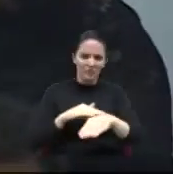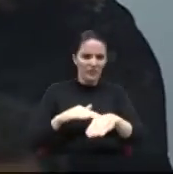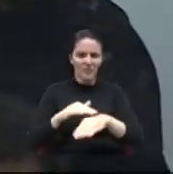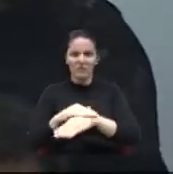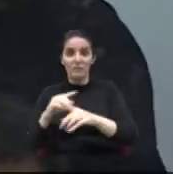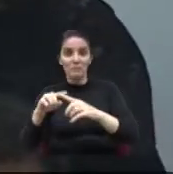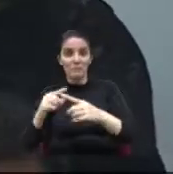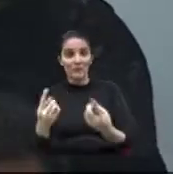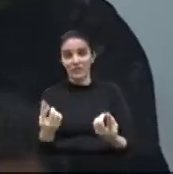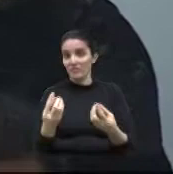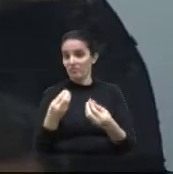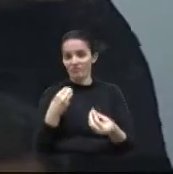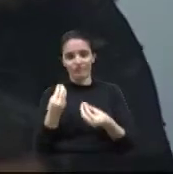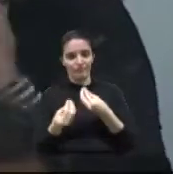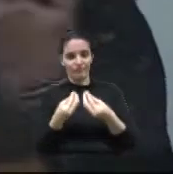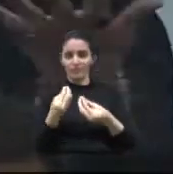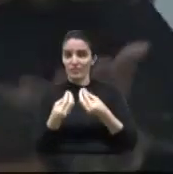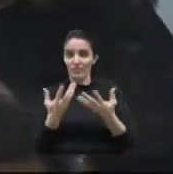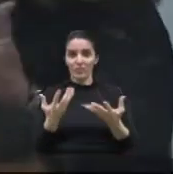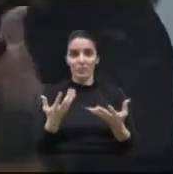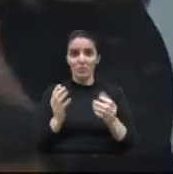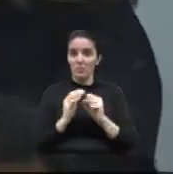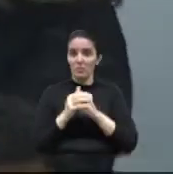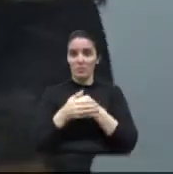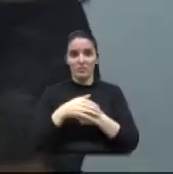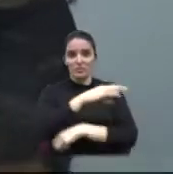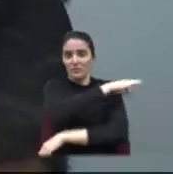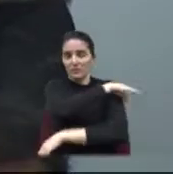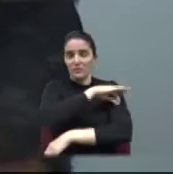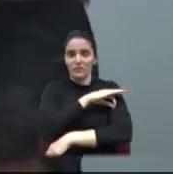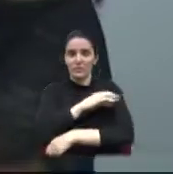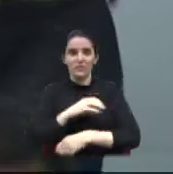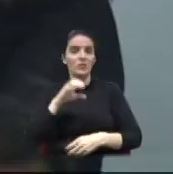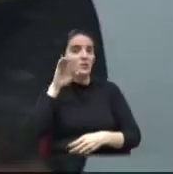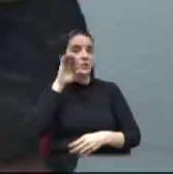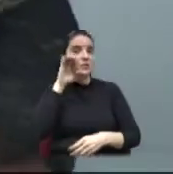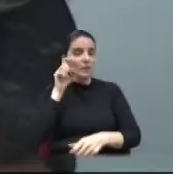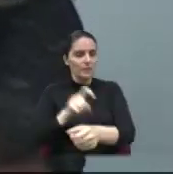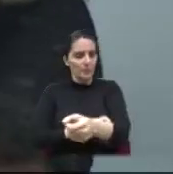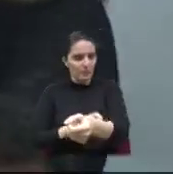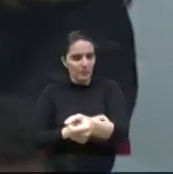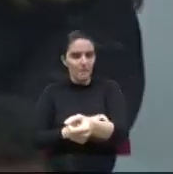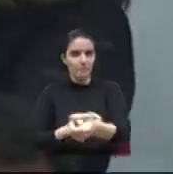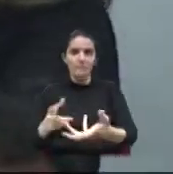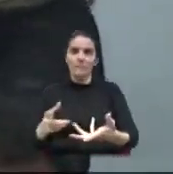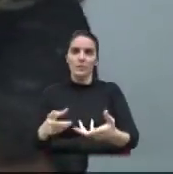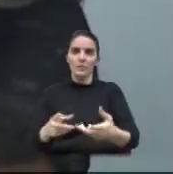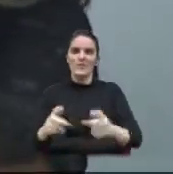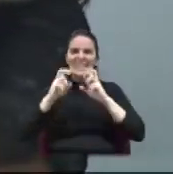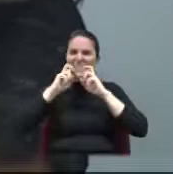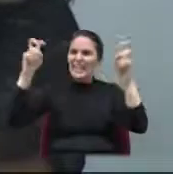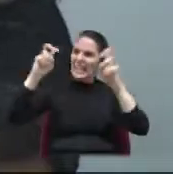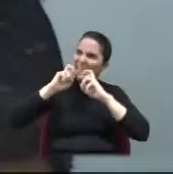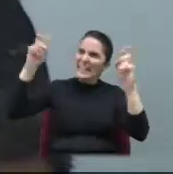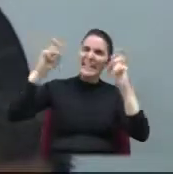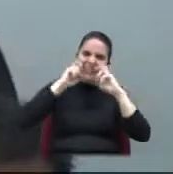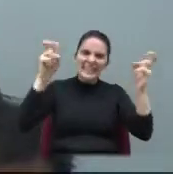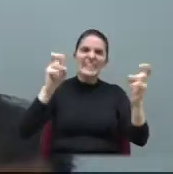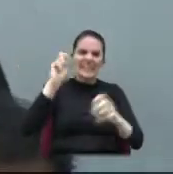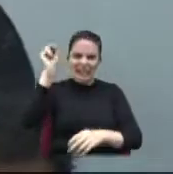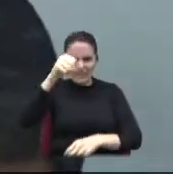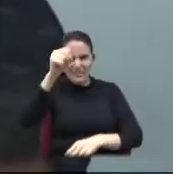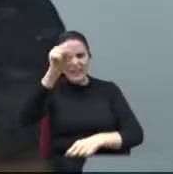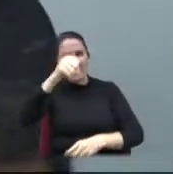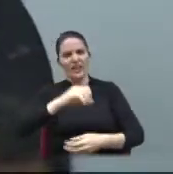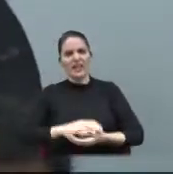bom. Aí eu fico nervosa, irritada, aí o pessoal fala que eu grito. Mas eu grito mesmo, porque quem está ali é quem